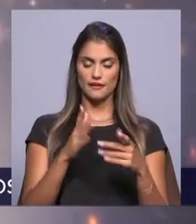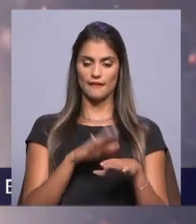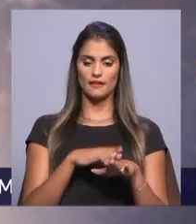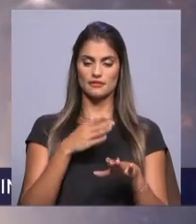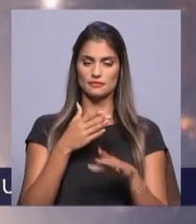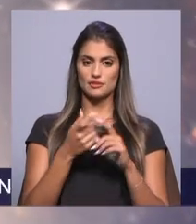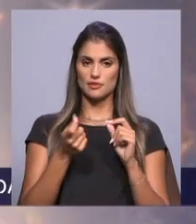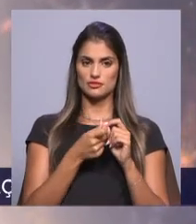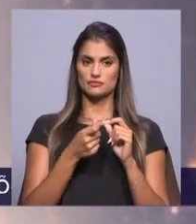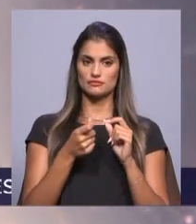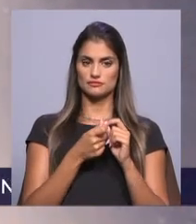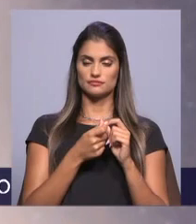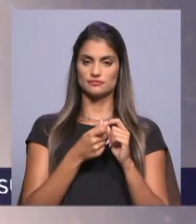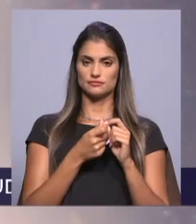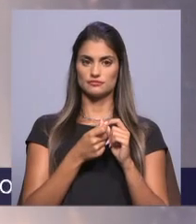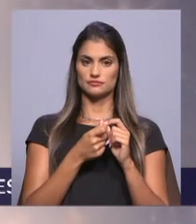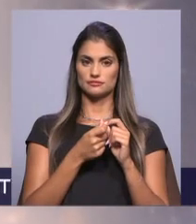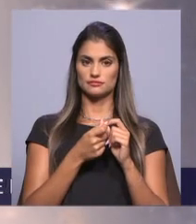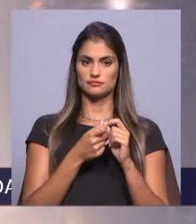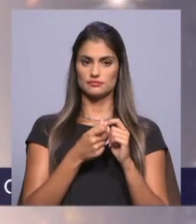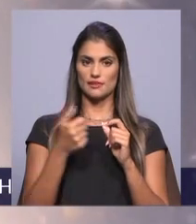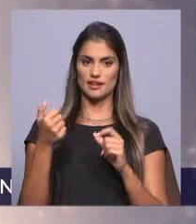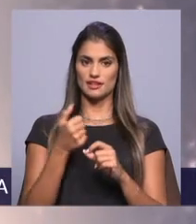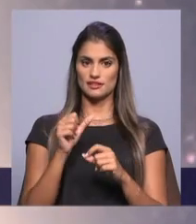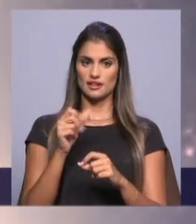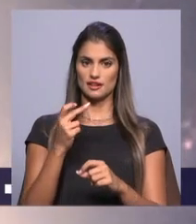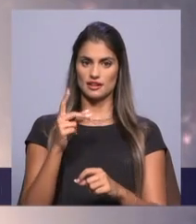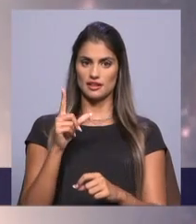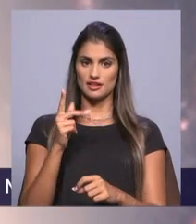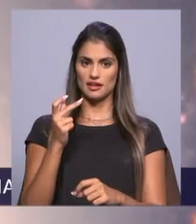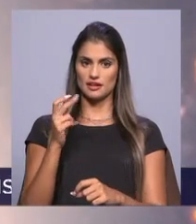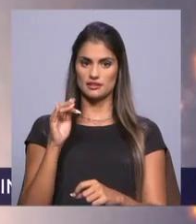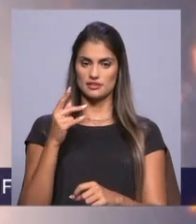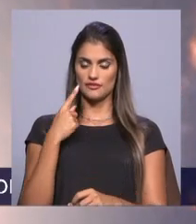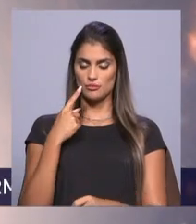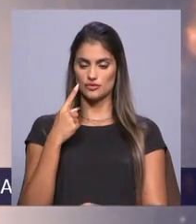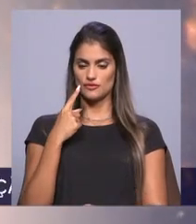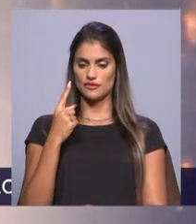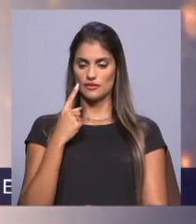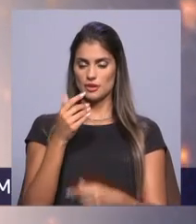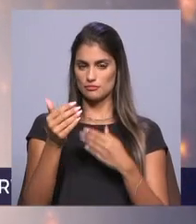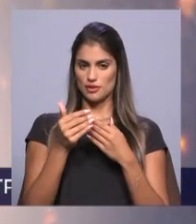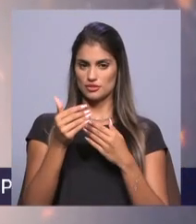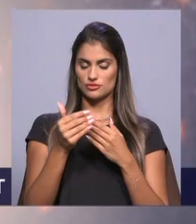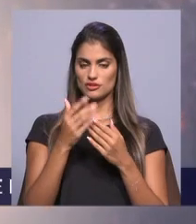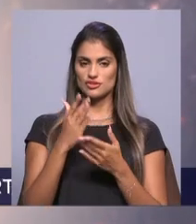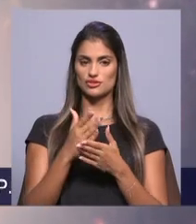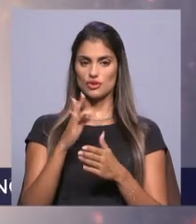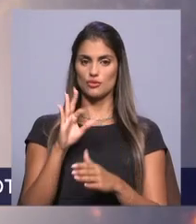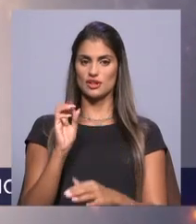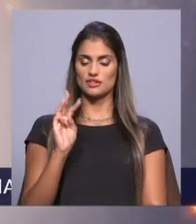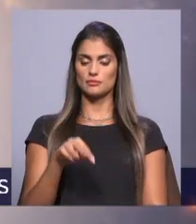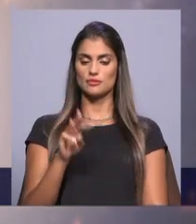mais próxima. A quinta galáxia, que nós vamos ver na imagem geral e que está no plano inferior, está apenas a 40